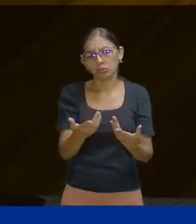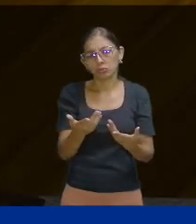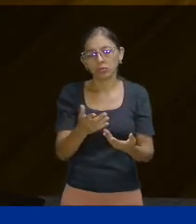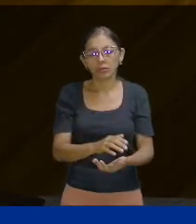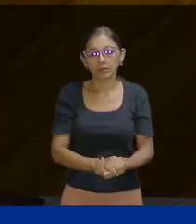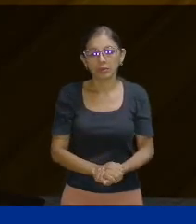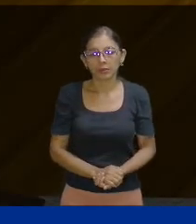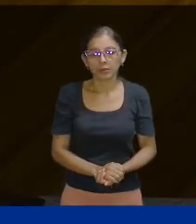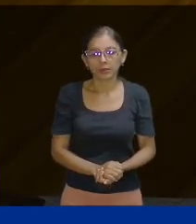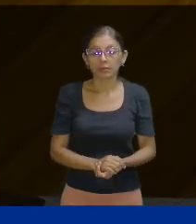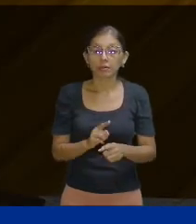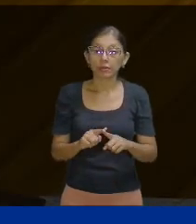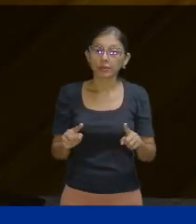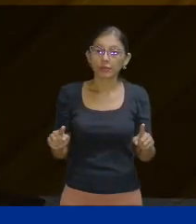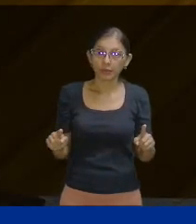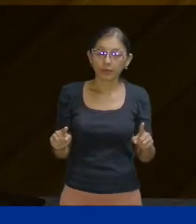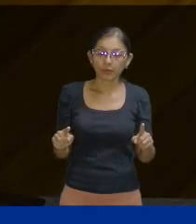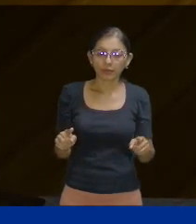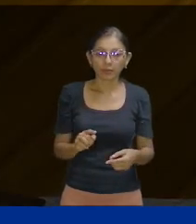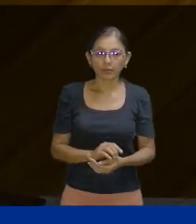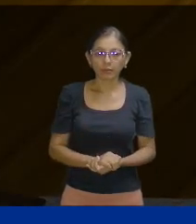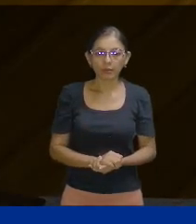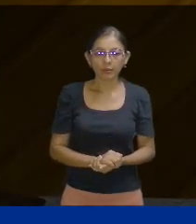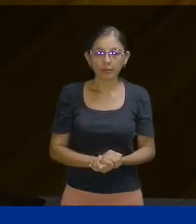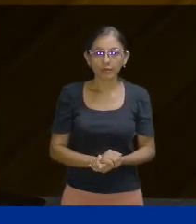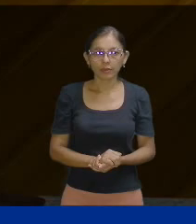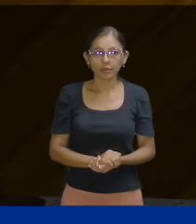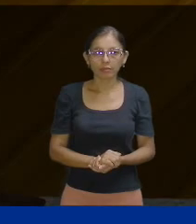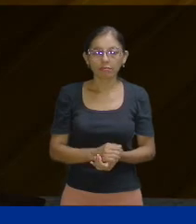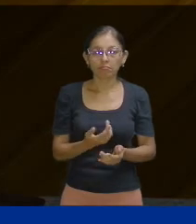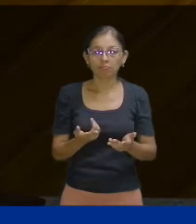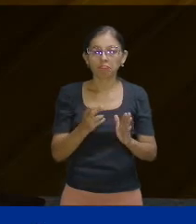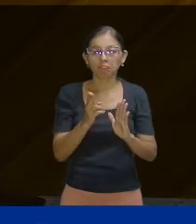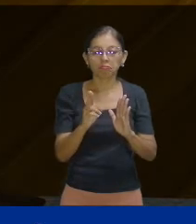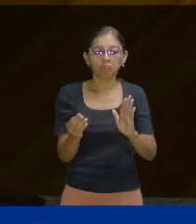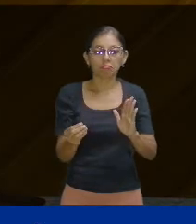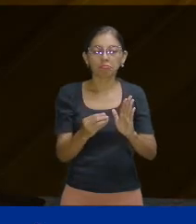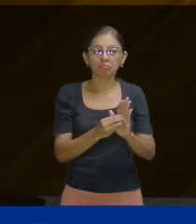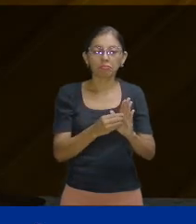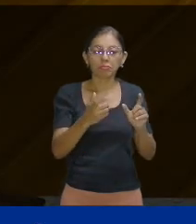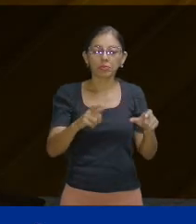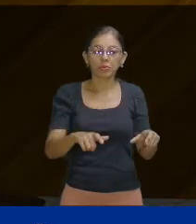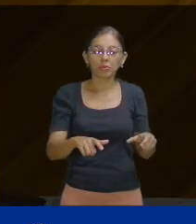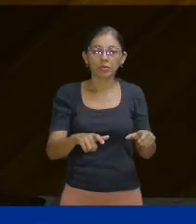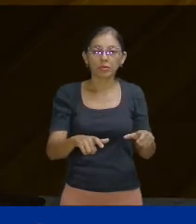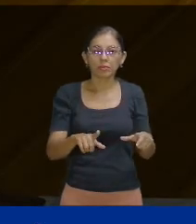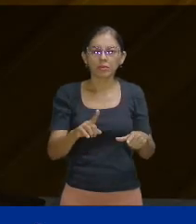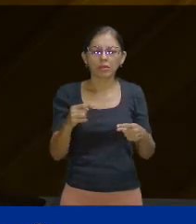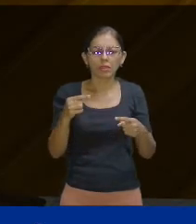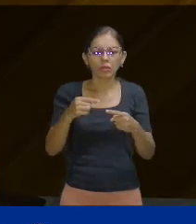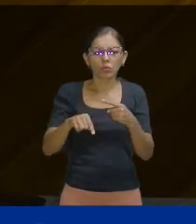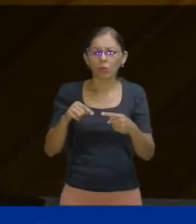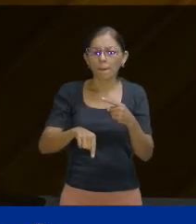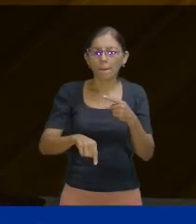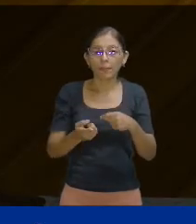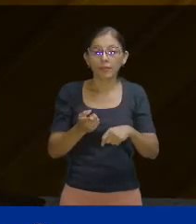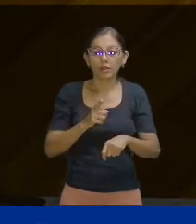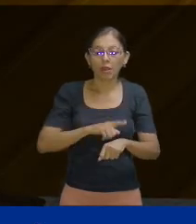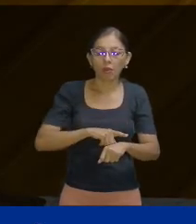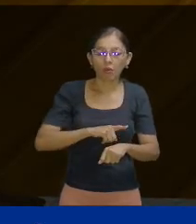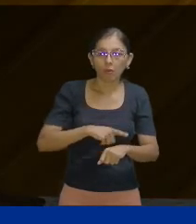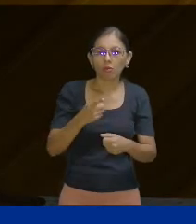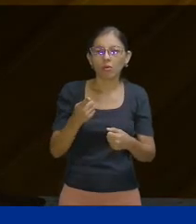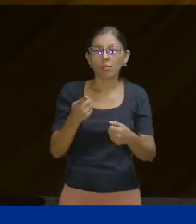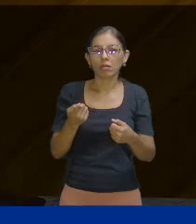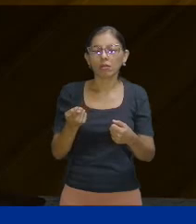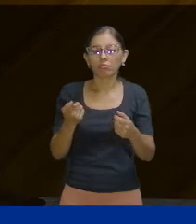desnecessário dizer que o fato de ter uma portaria nesse sentido não certifica que o servidor estava, na ocasião, naquela localidade,